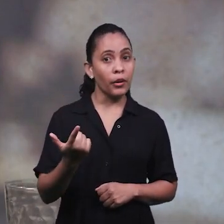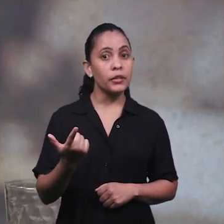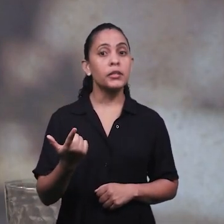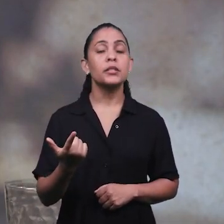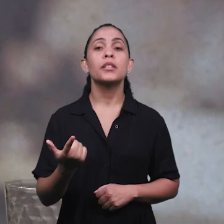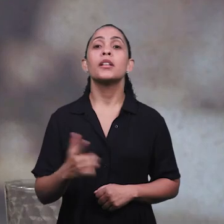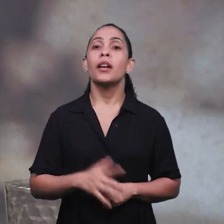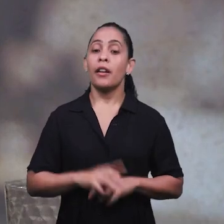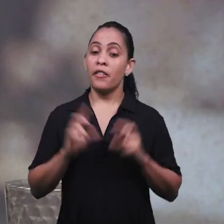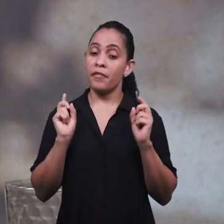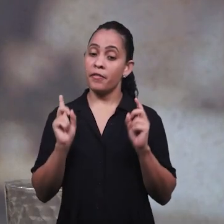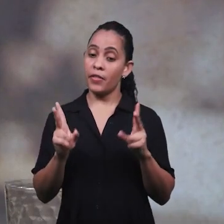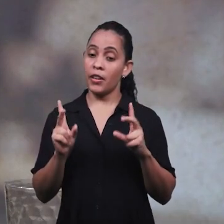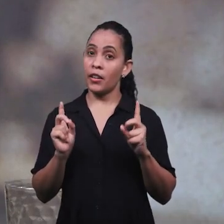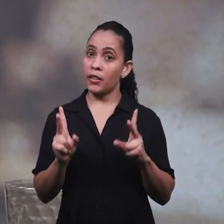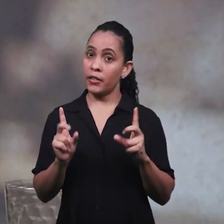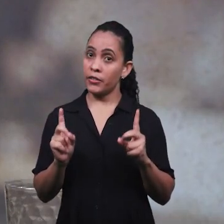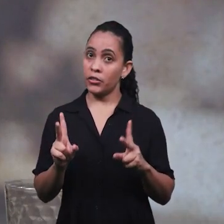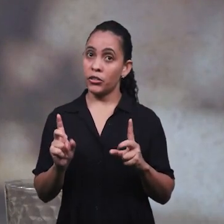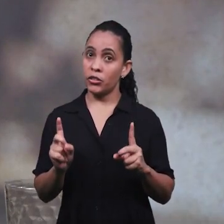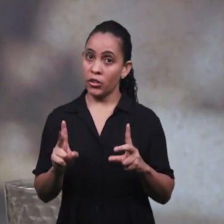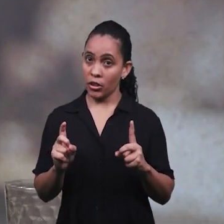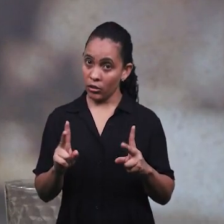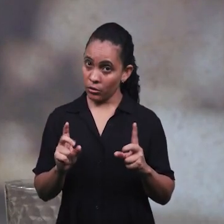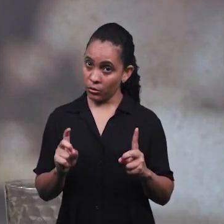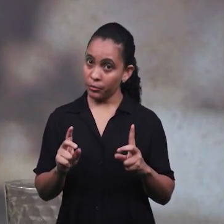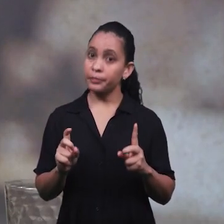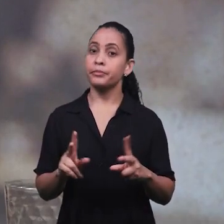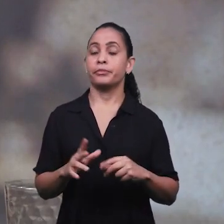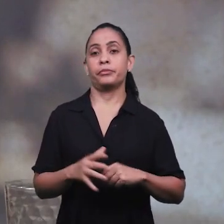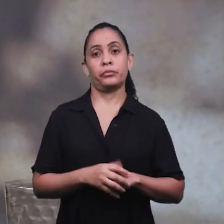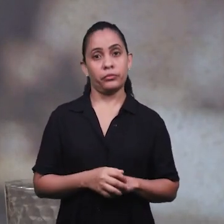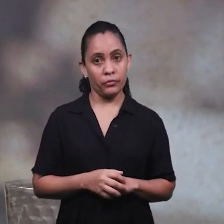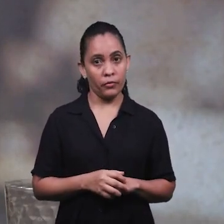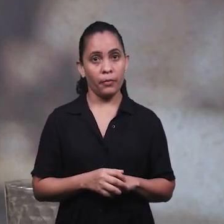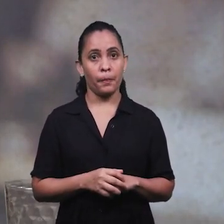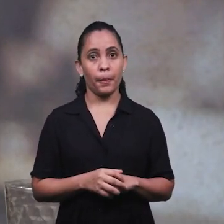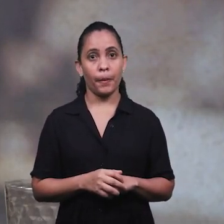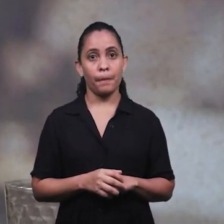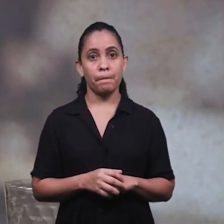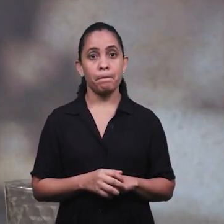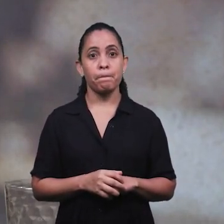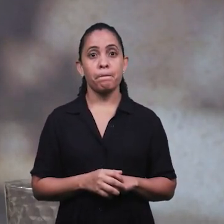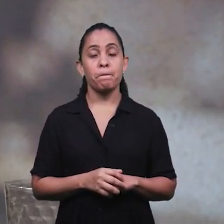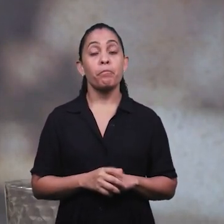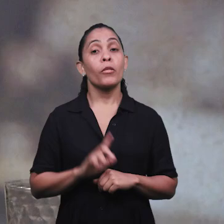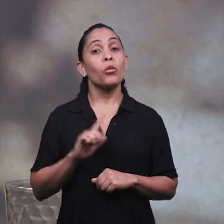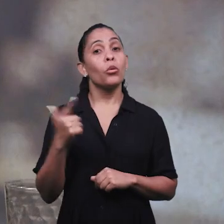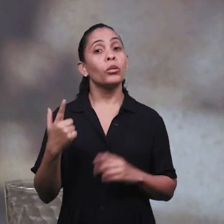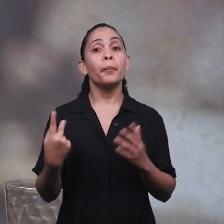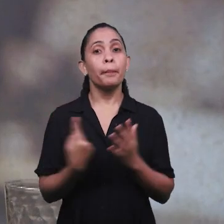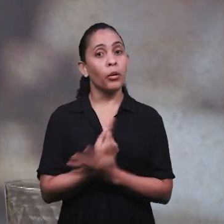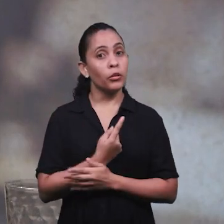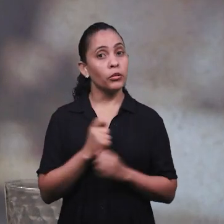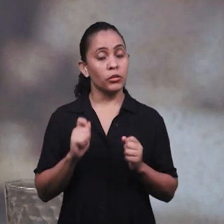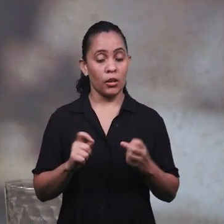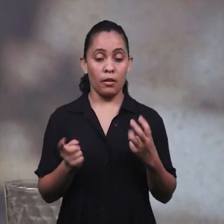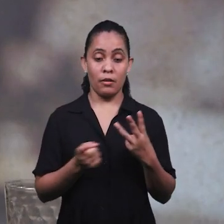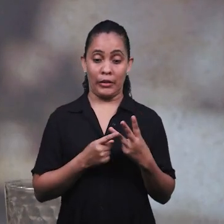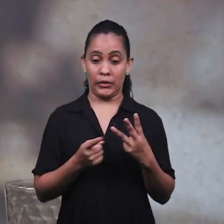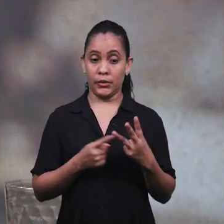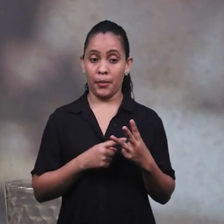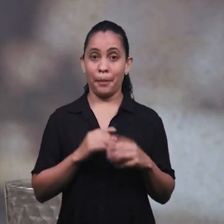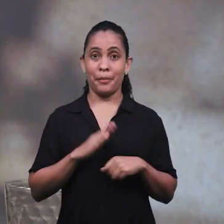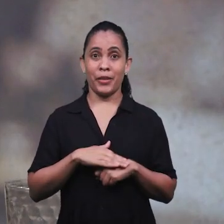leiloado, né, nos canais, nos portais propícios para isso. E uma última medida, uma medida mais